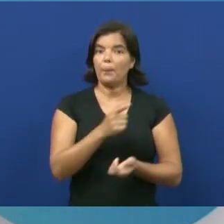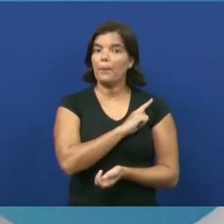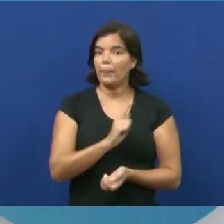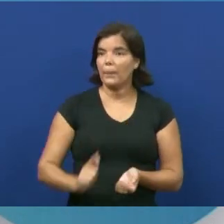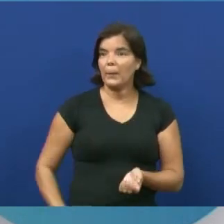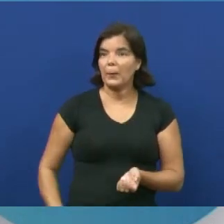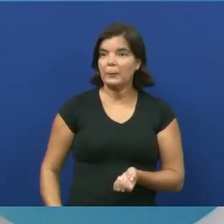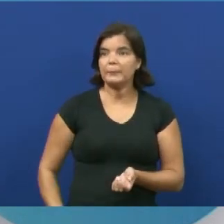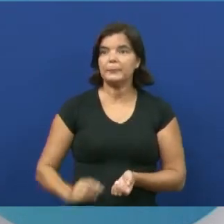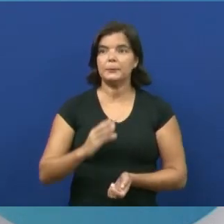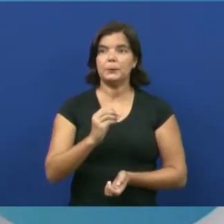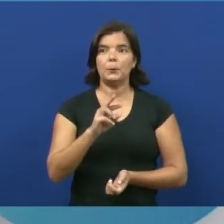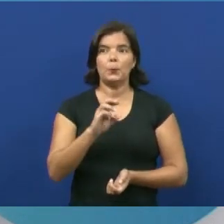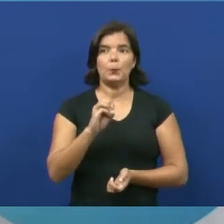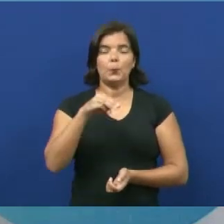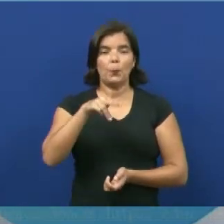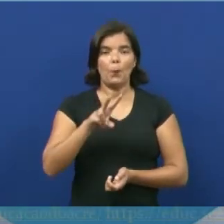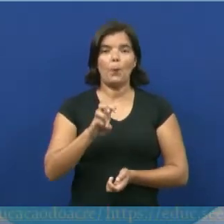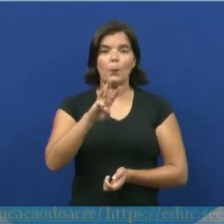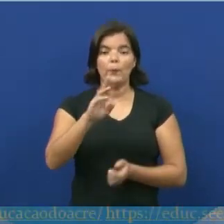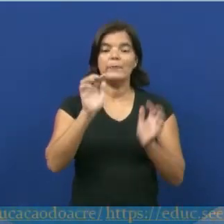do Cromwell, gente, ele vai ter fim em